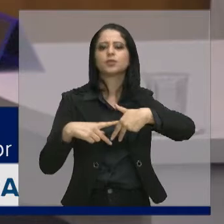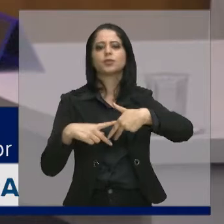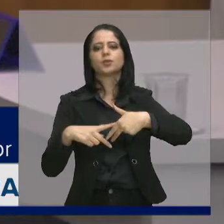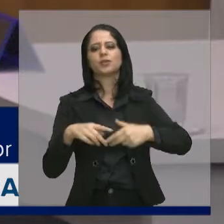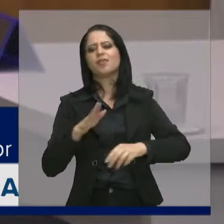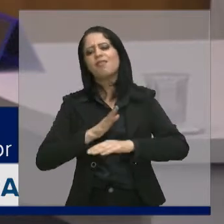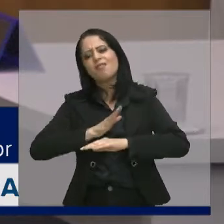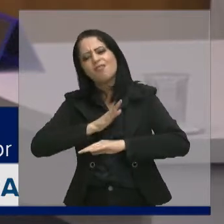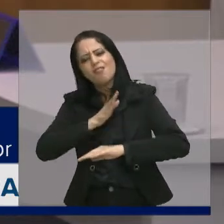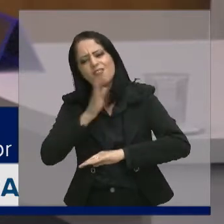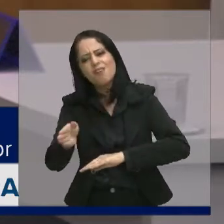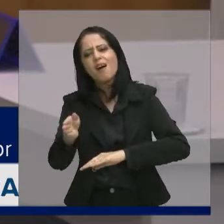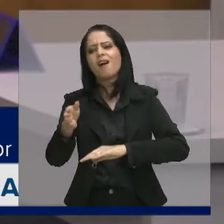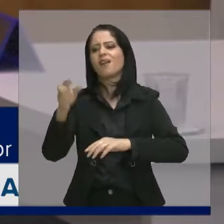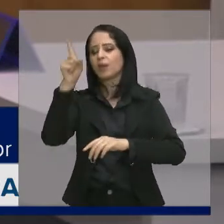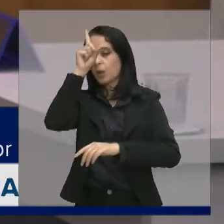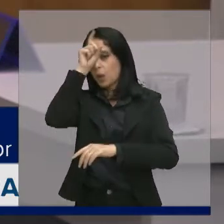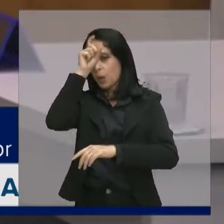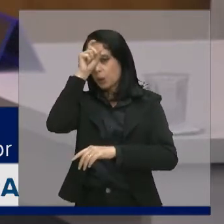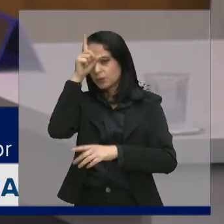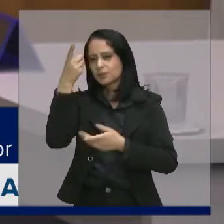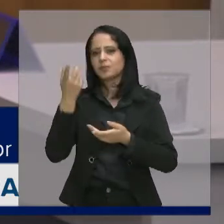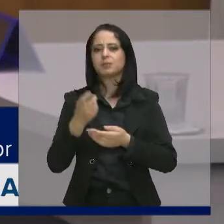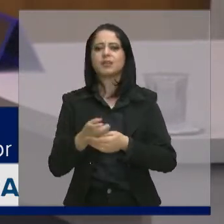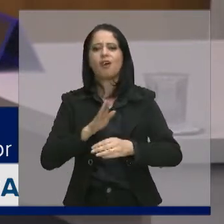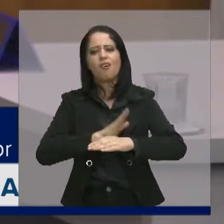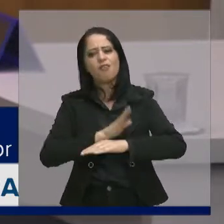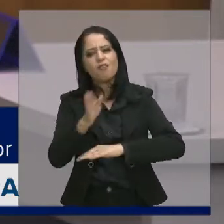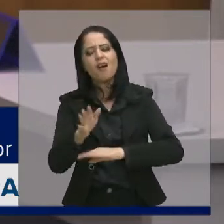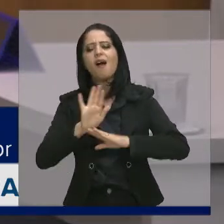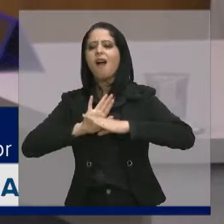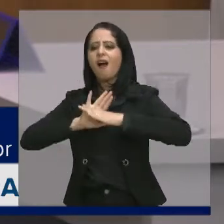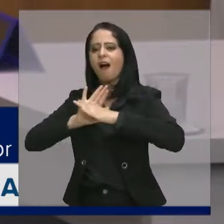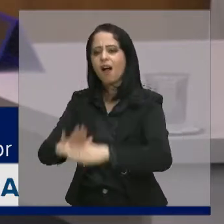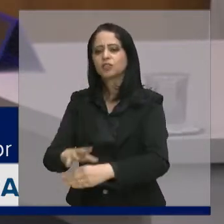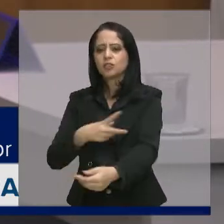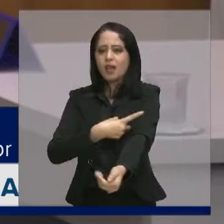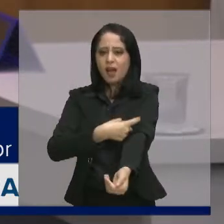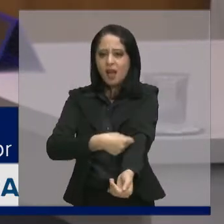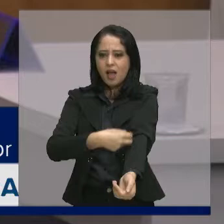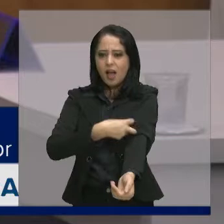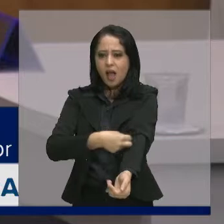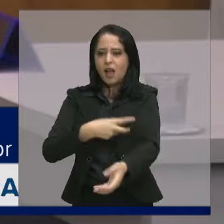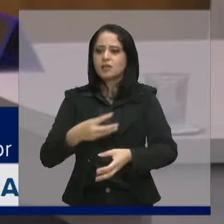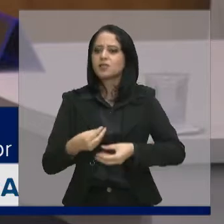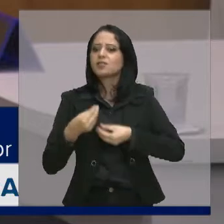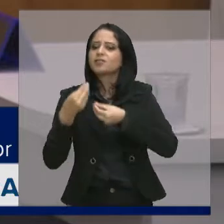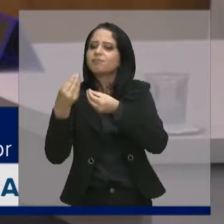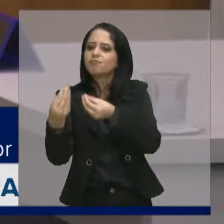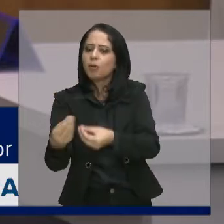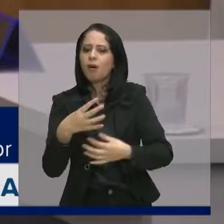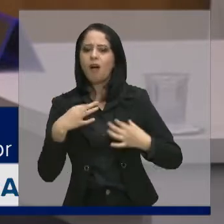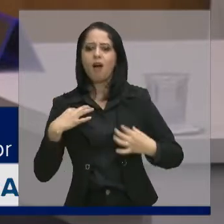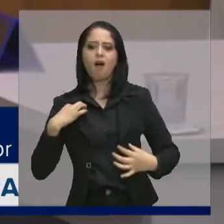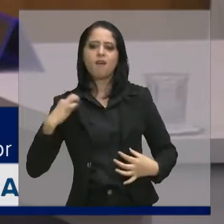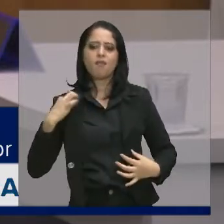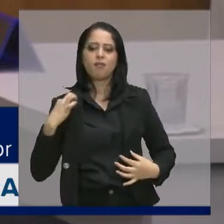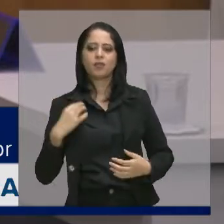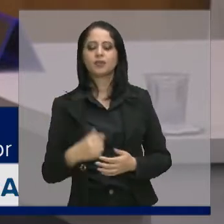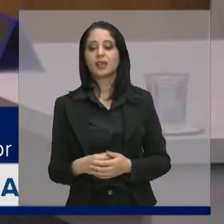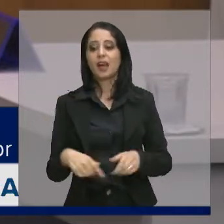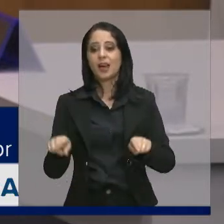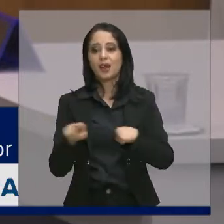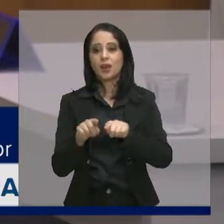ao hemocentro da nossa cidade para fazer a sua doação de sangue. Nós temos, o estoque do